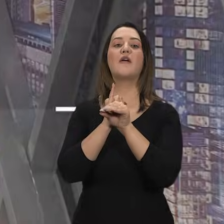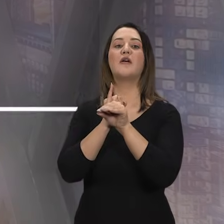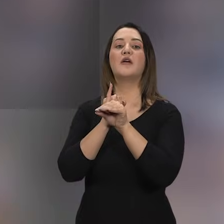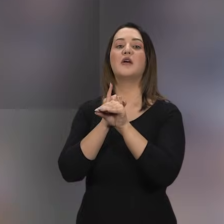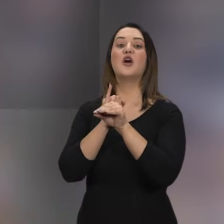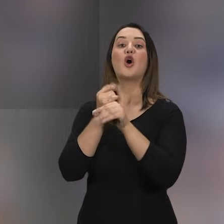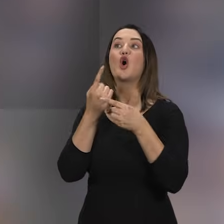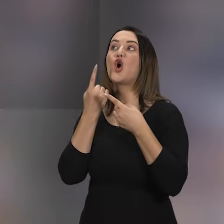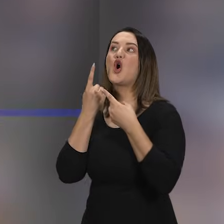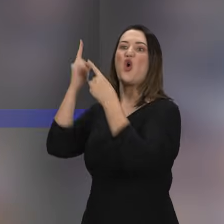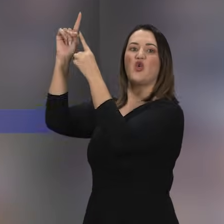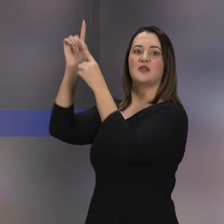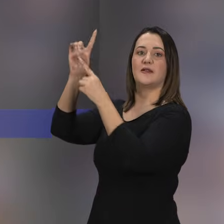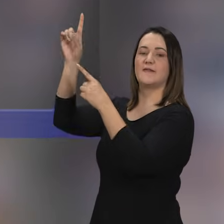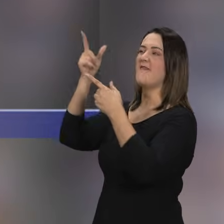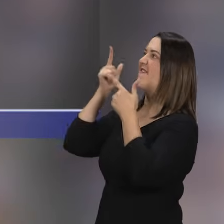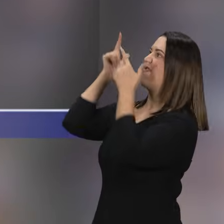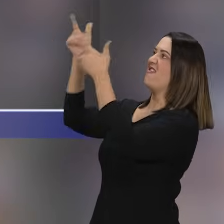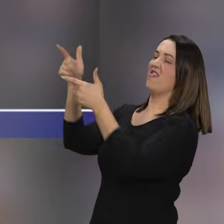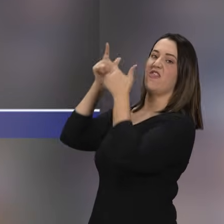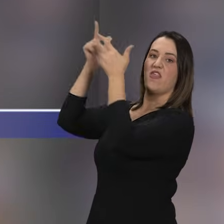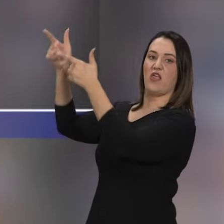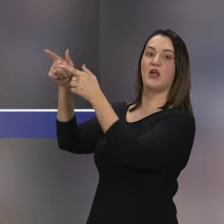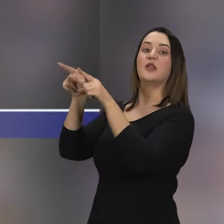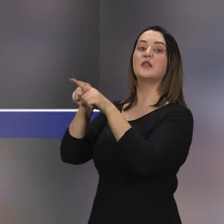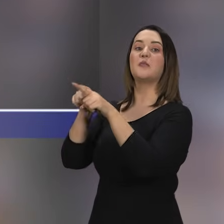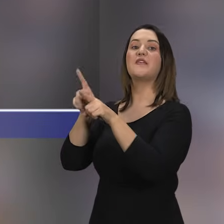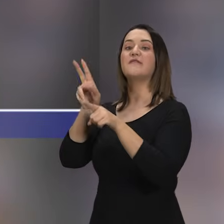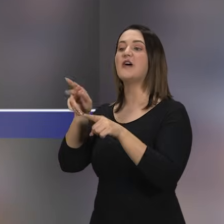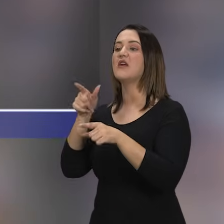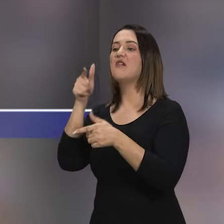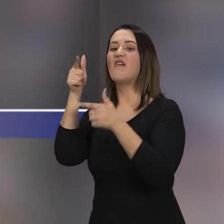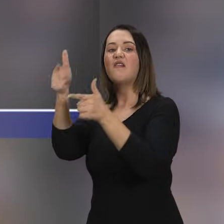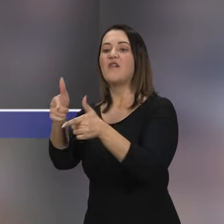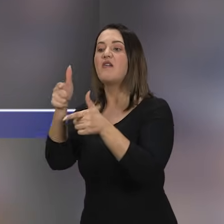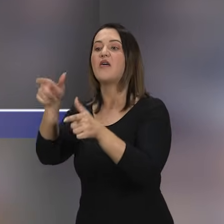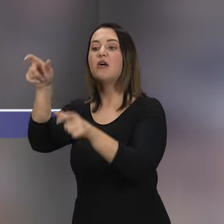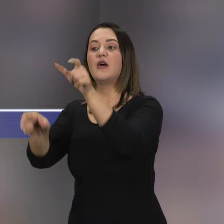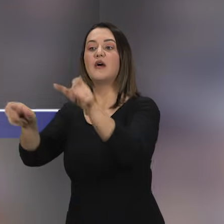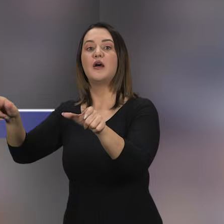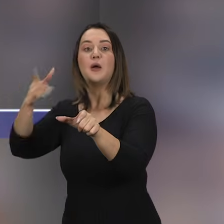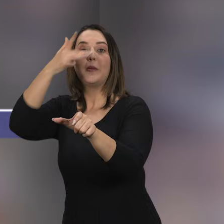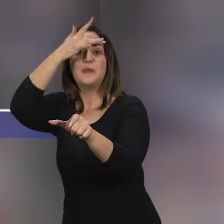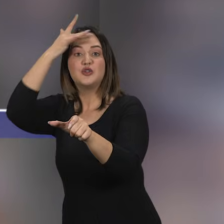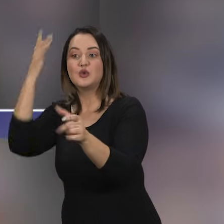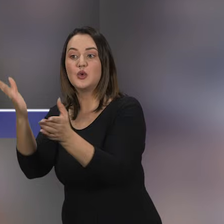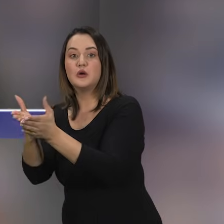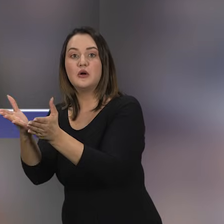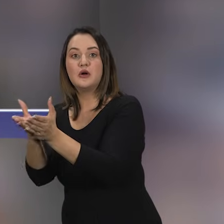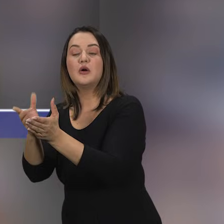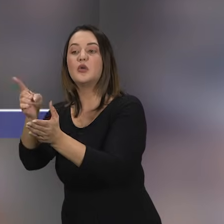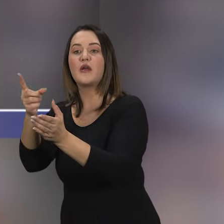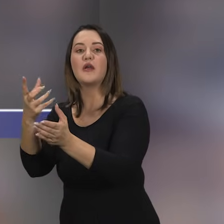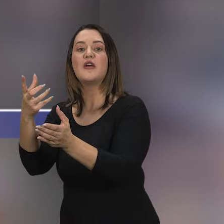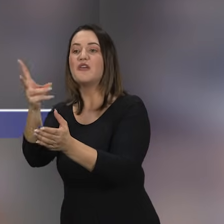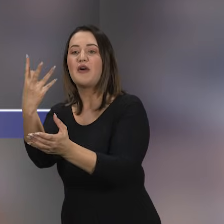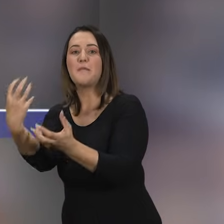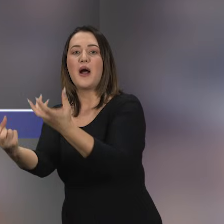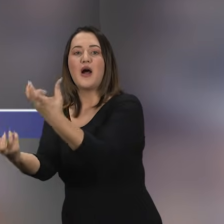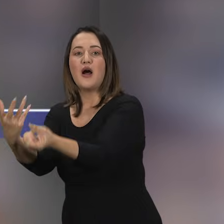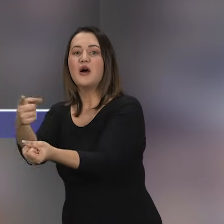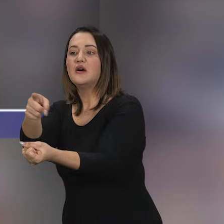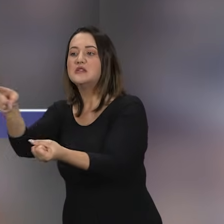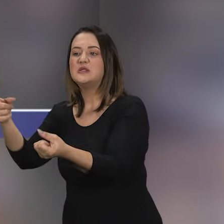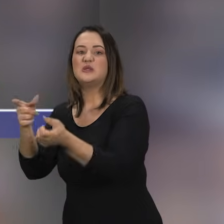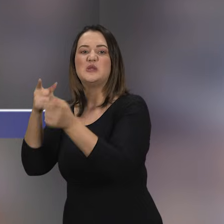assim: proferirá palavras contra o Altíssimo, magoará os santos do Altíssimo, e cuidará em mudar os tempos